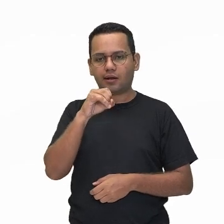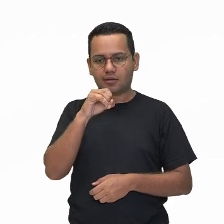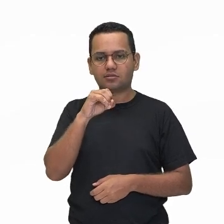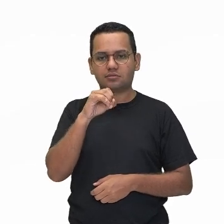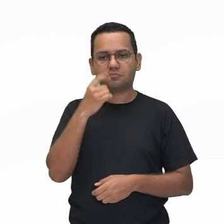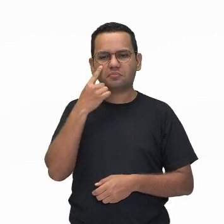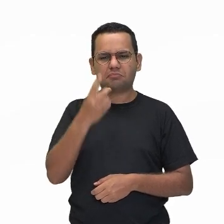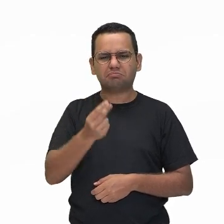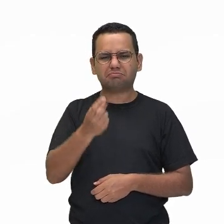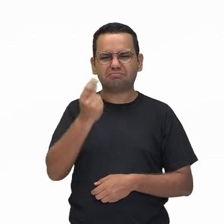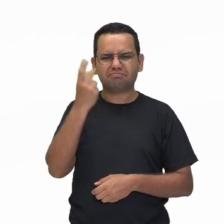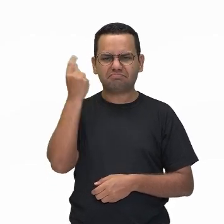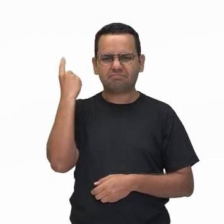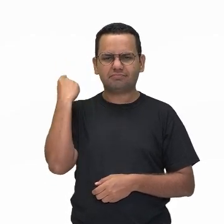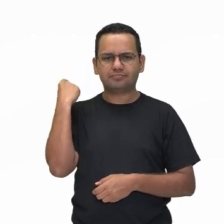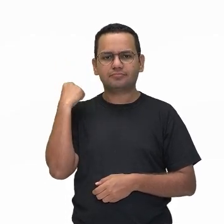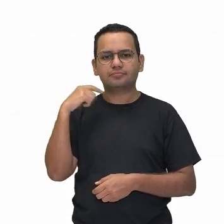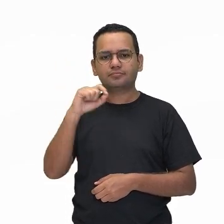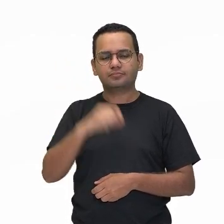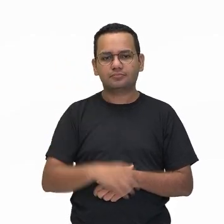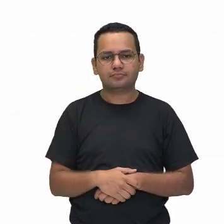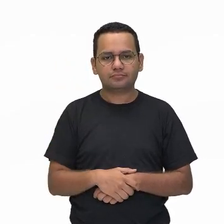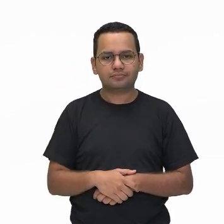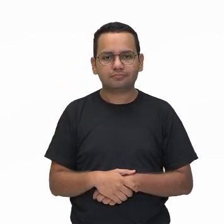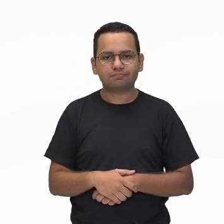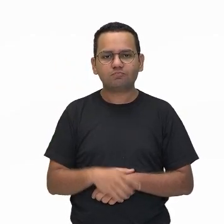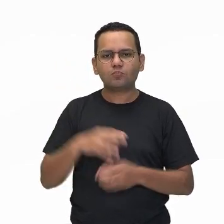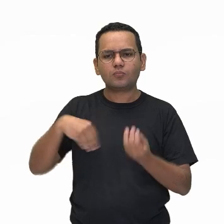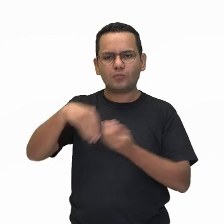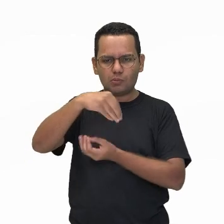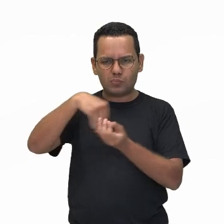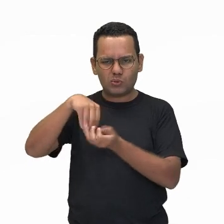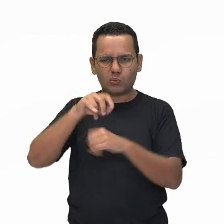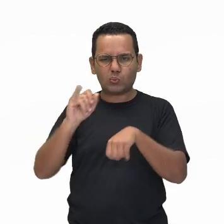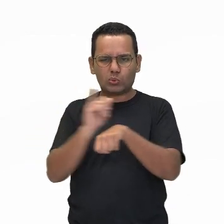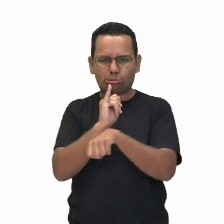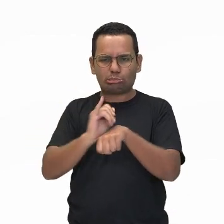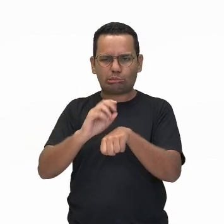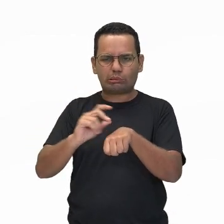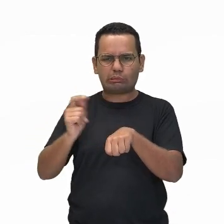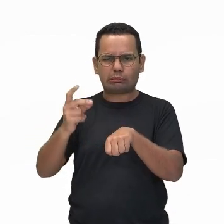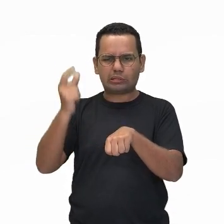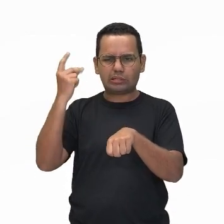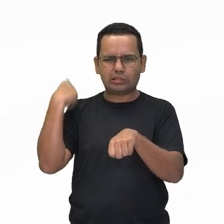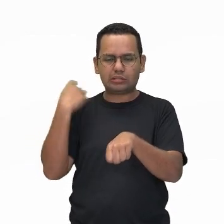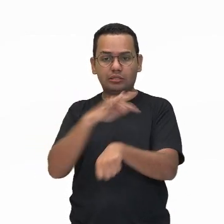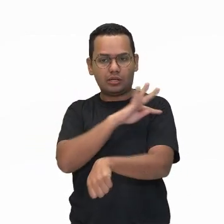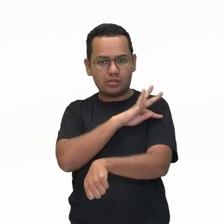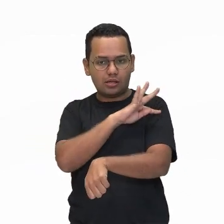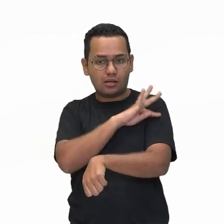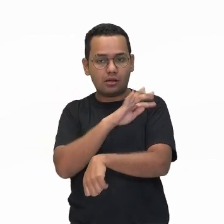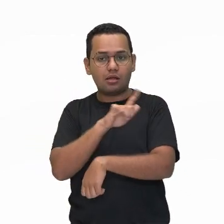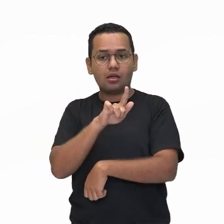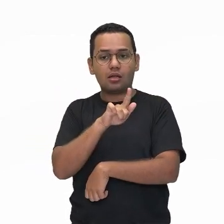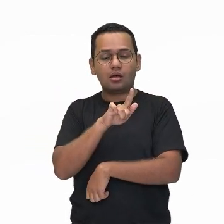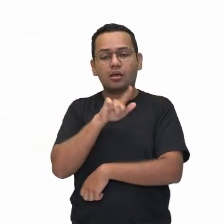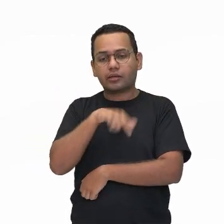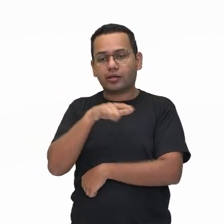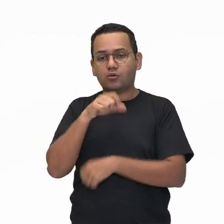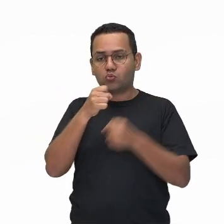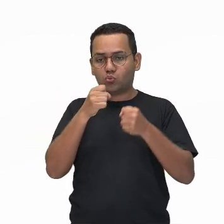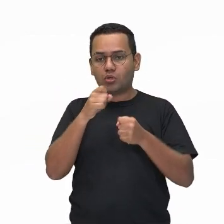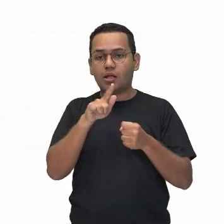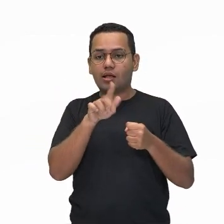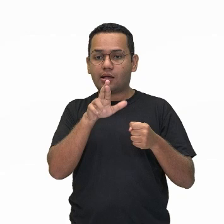antiga que consiste aí numa fusão de técnicas da luta grega ou seja vocês já sabem que é uma luta grega né Eh